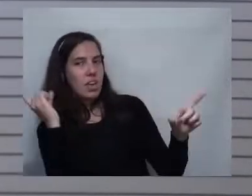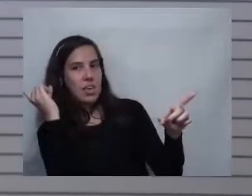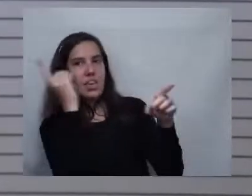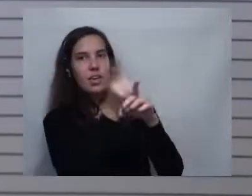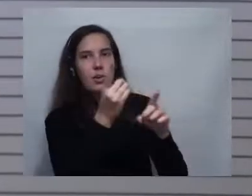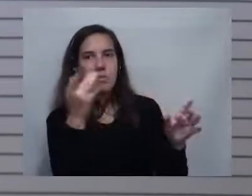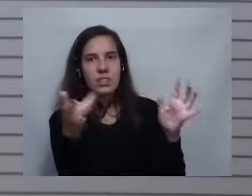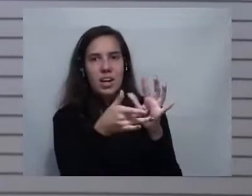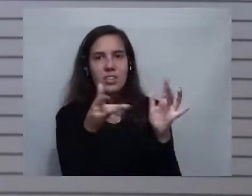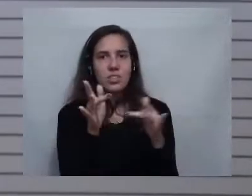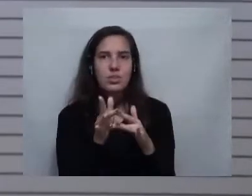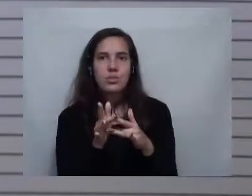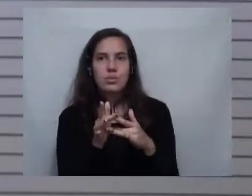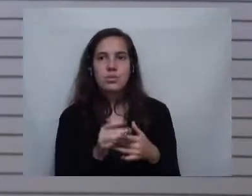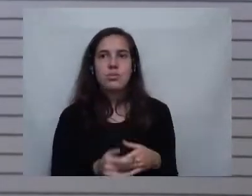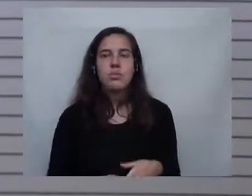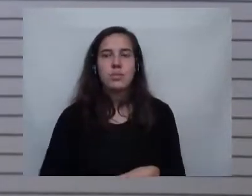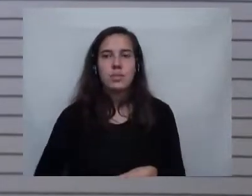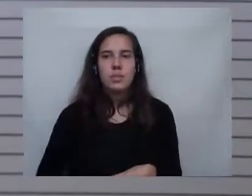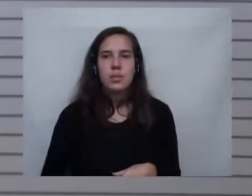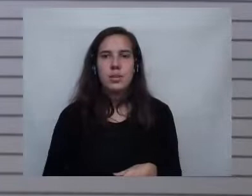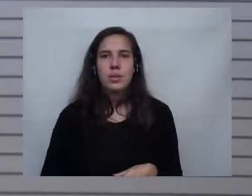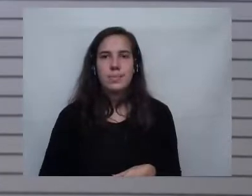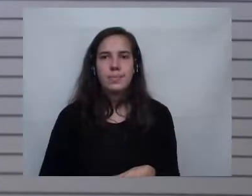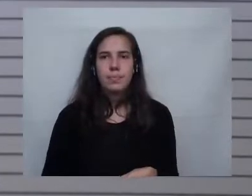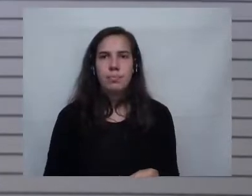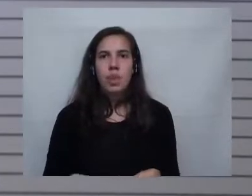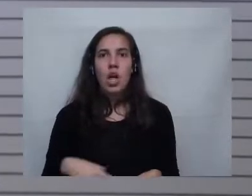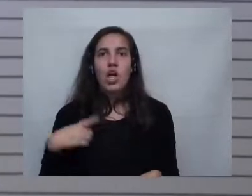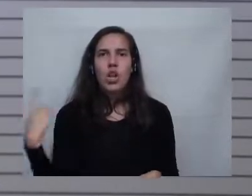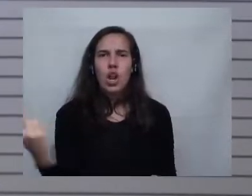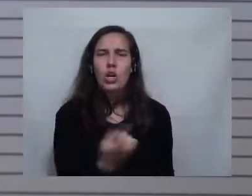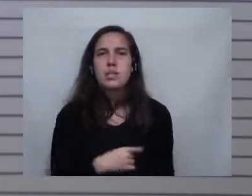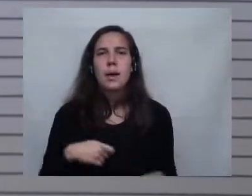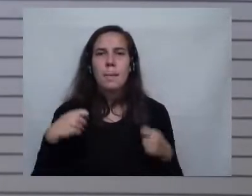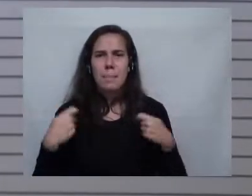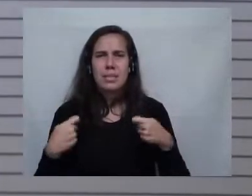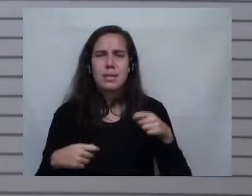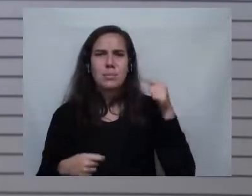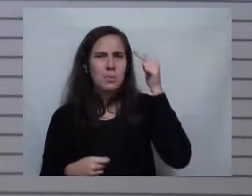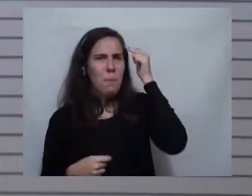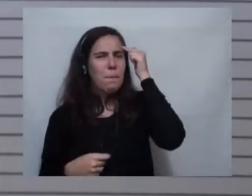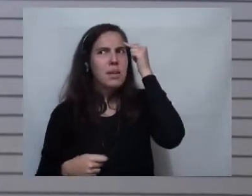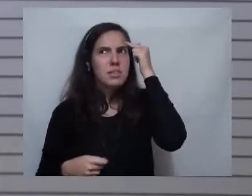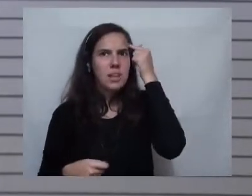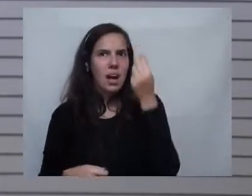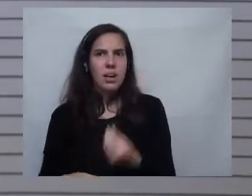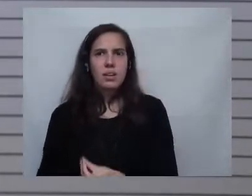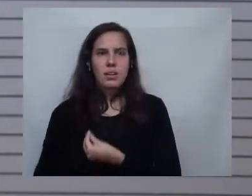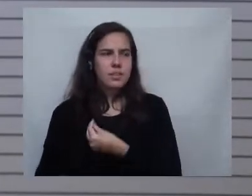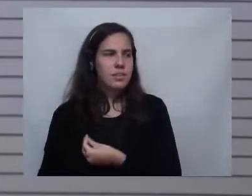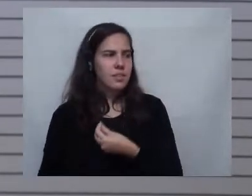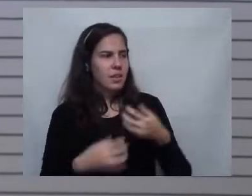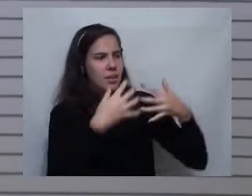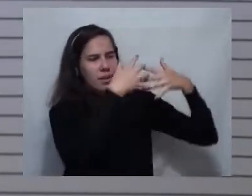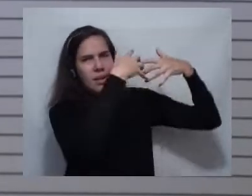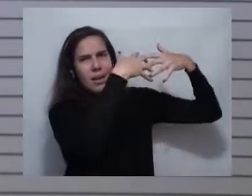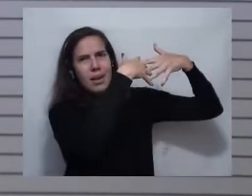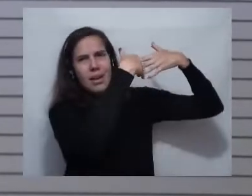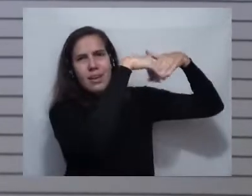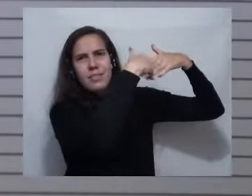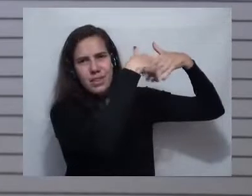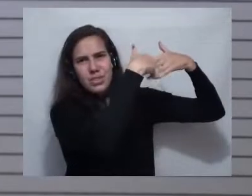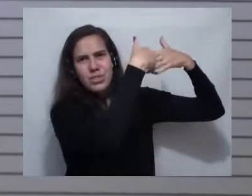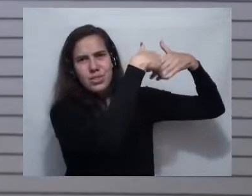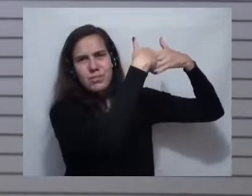acredito meu Deus que vida que eu vivi então eu te repito e você não foi